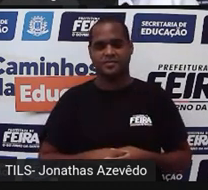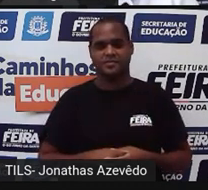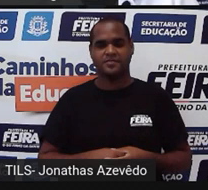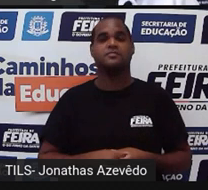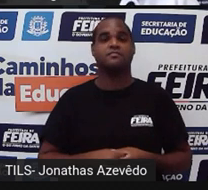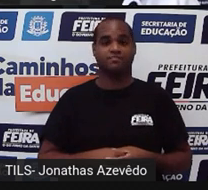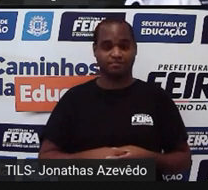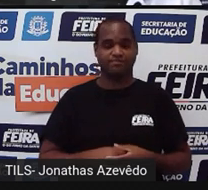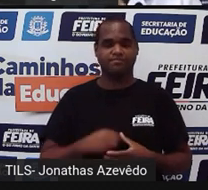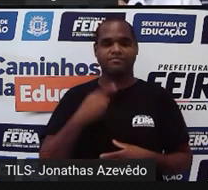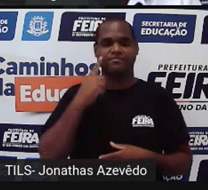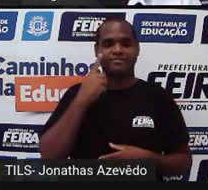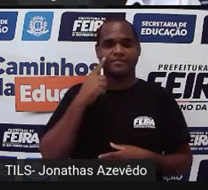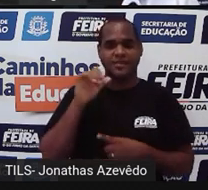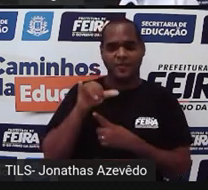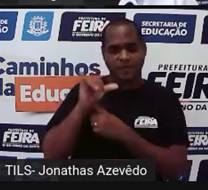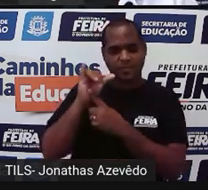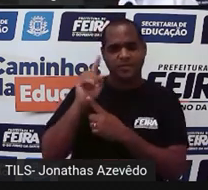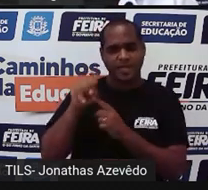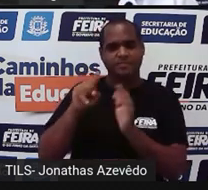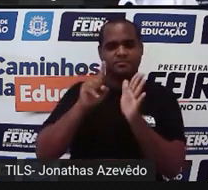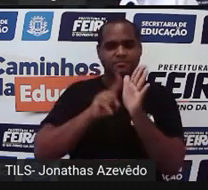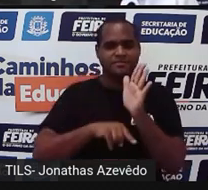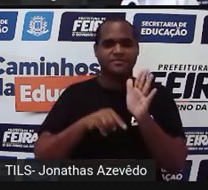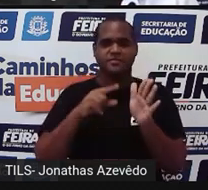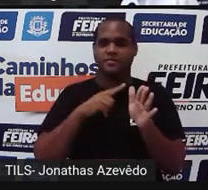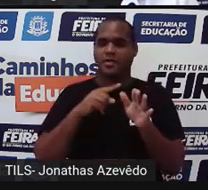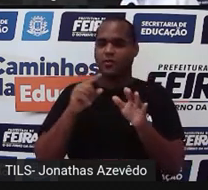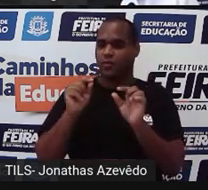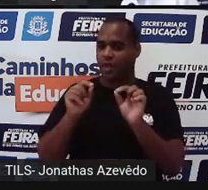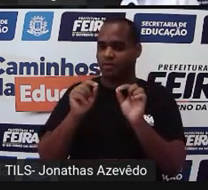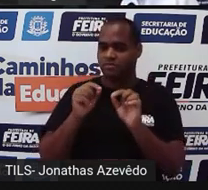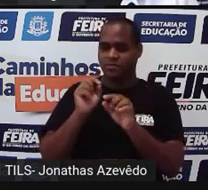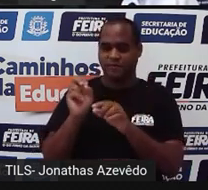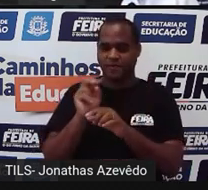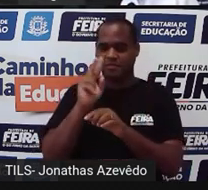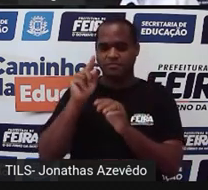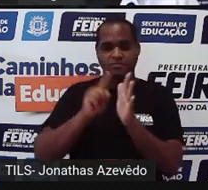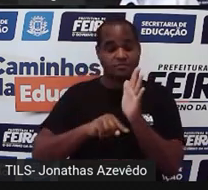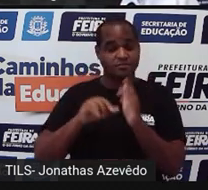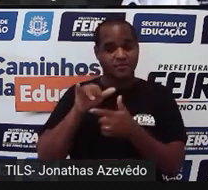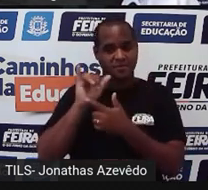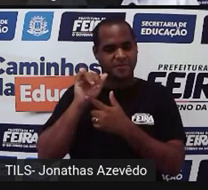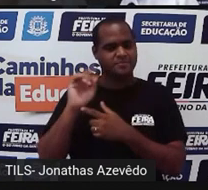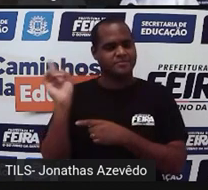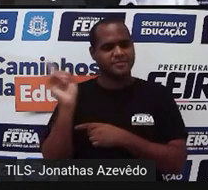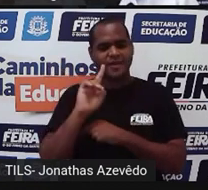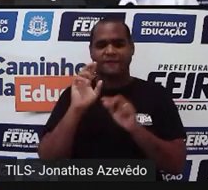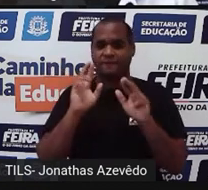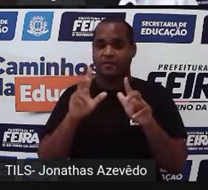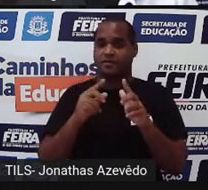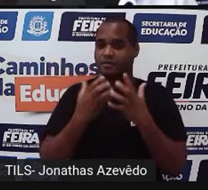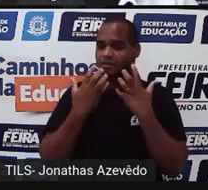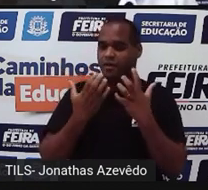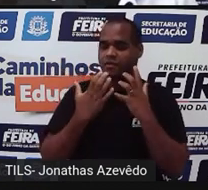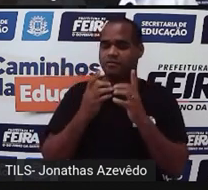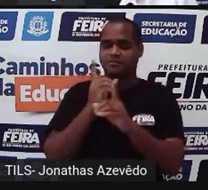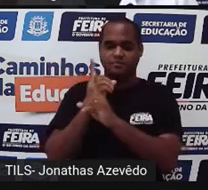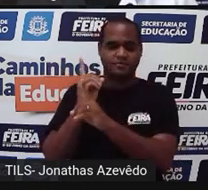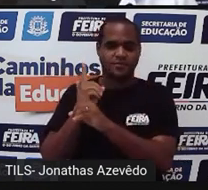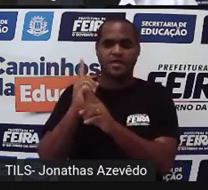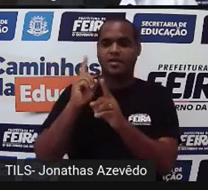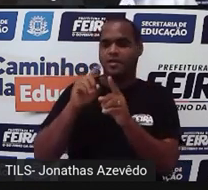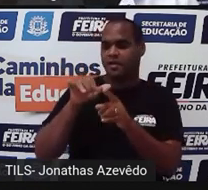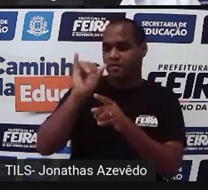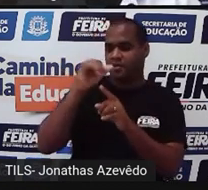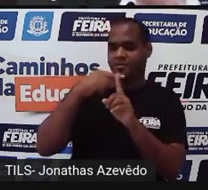Como essa parte que tem o Y está negativa, né, a gente não quer achar o valor de menos Y. A gente quer achar o valor de Y positivo. Então, como é